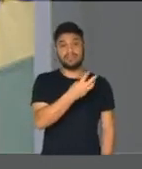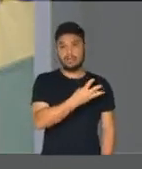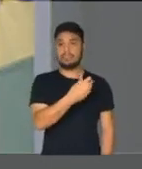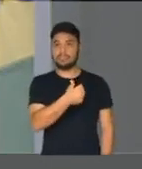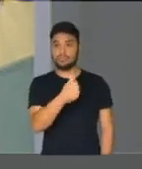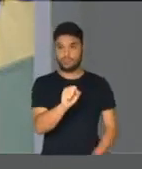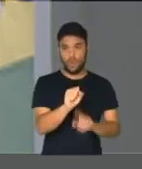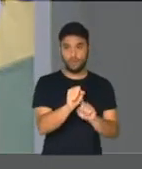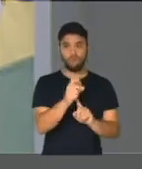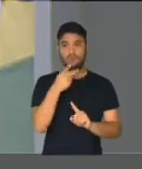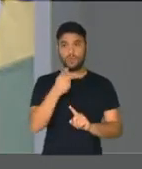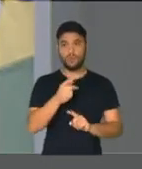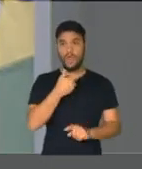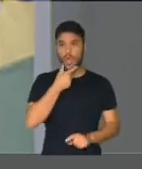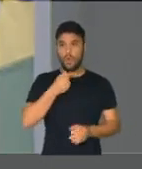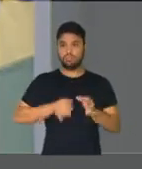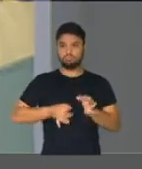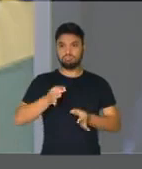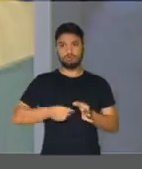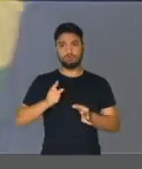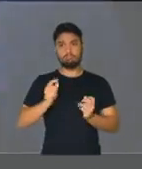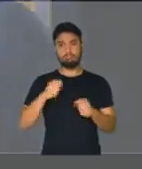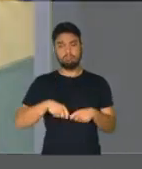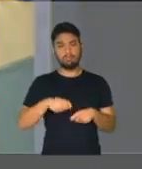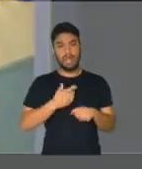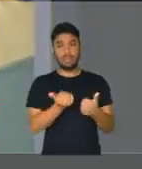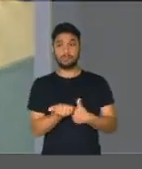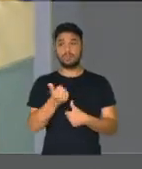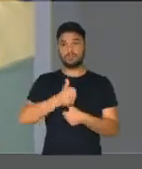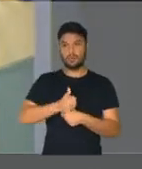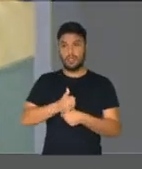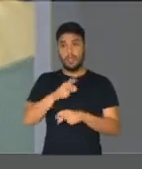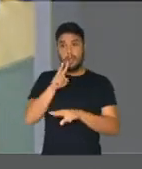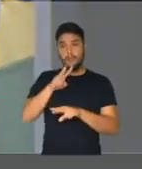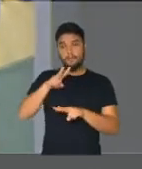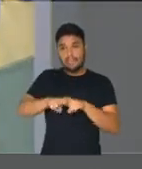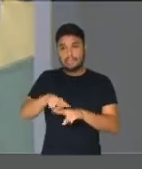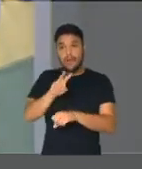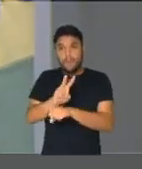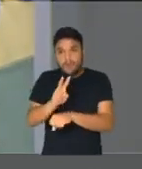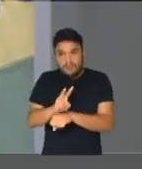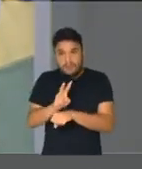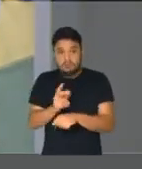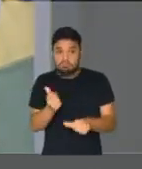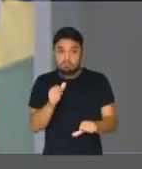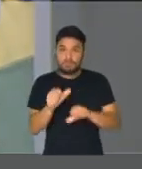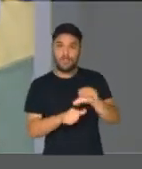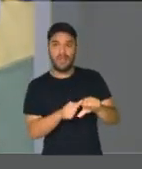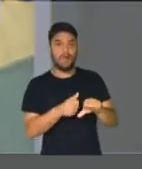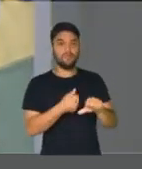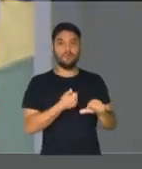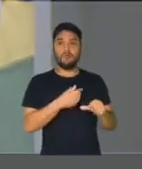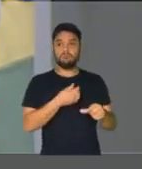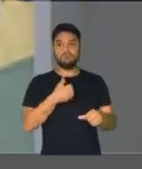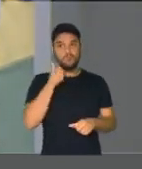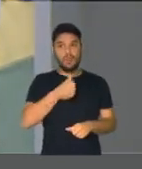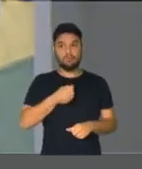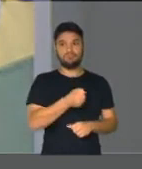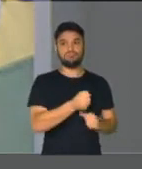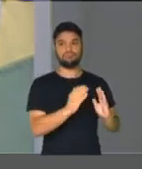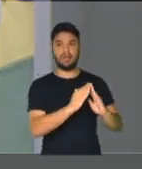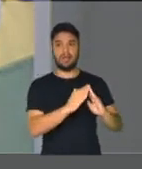318, poderá o juiz substituir a prisão preventiva pelo domiciliar quando o agente